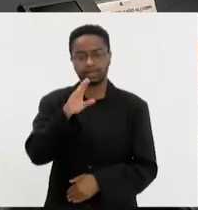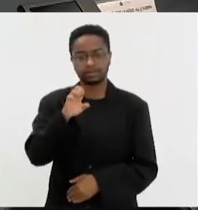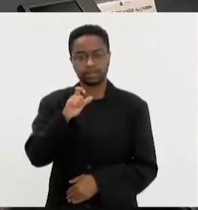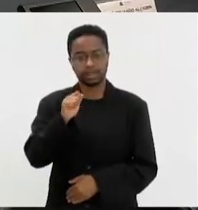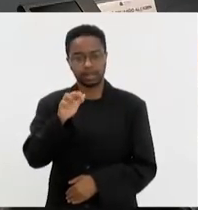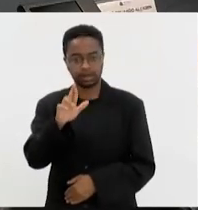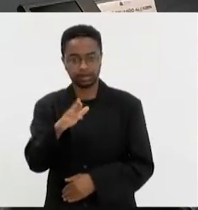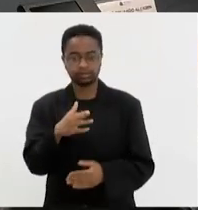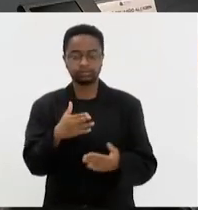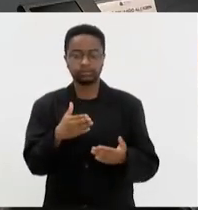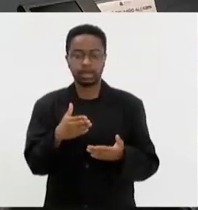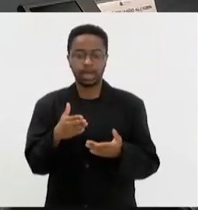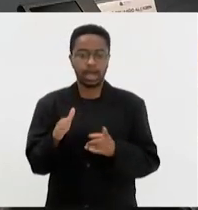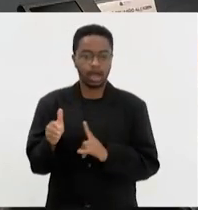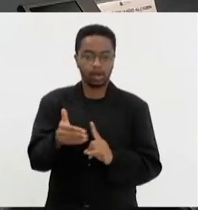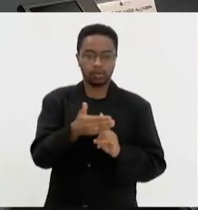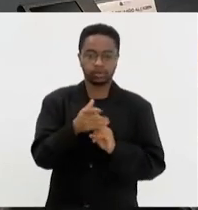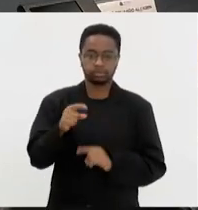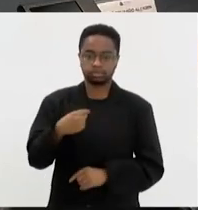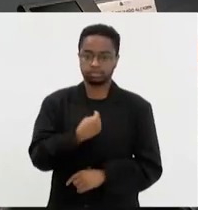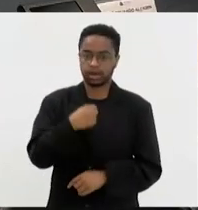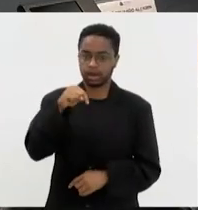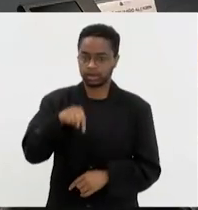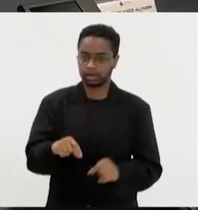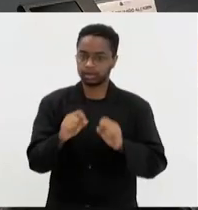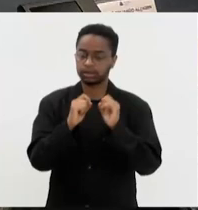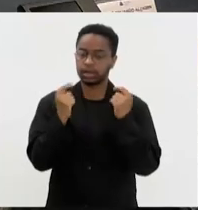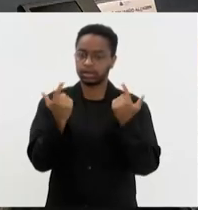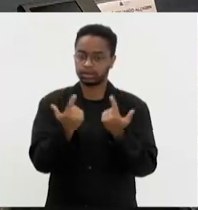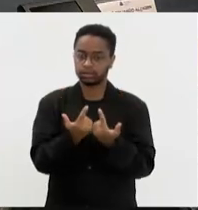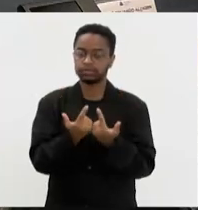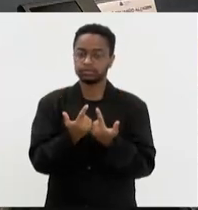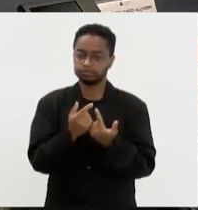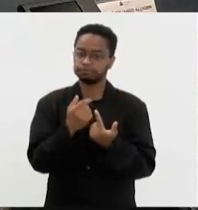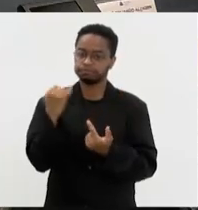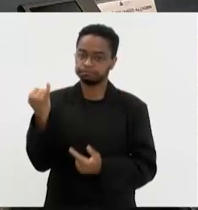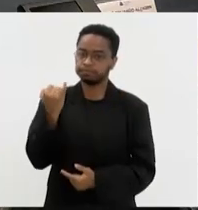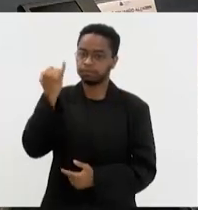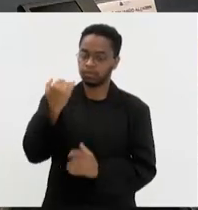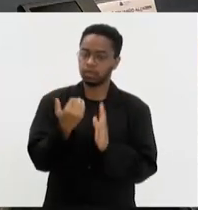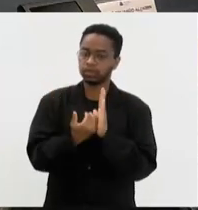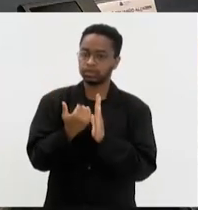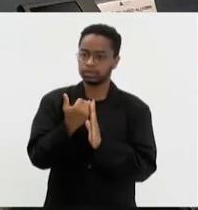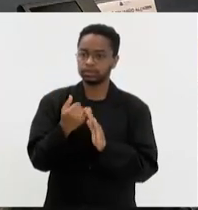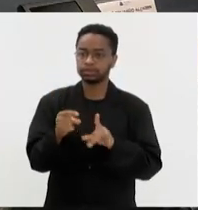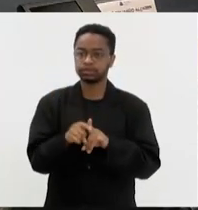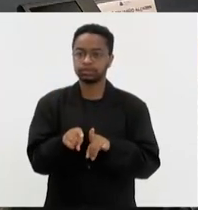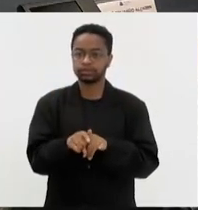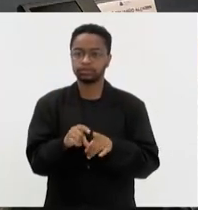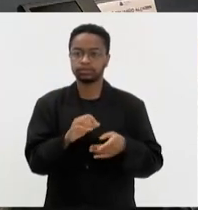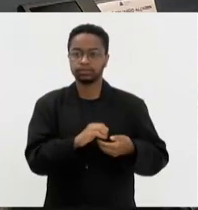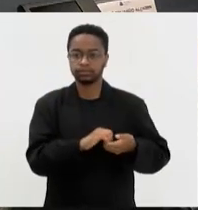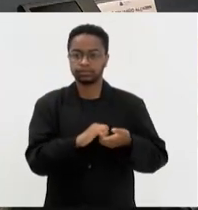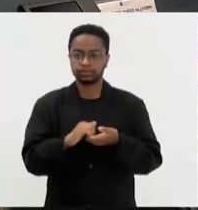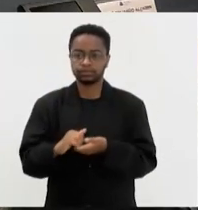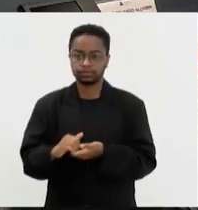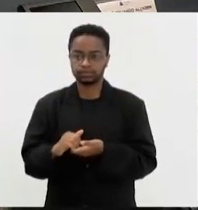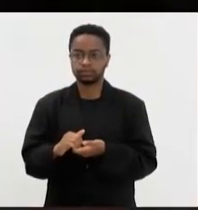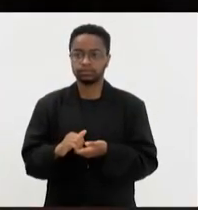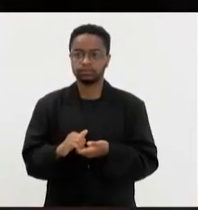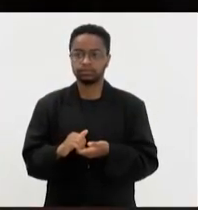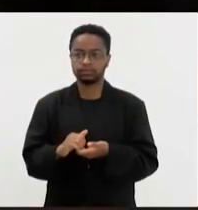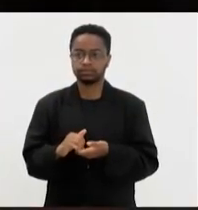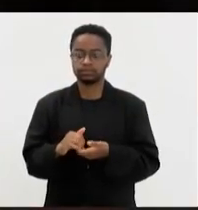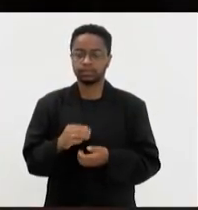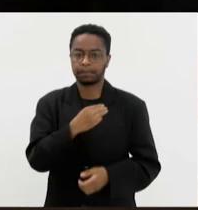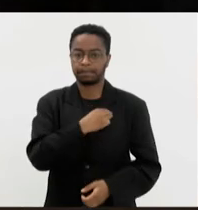na nessa casa Legislativa de grande relevância Saúdo a o